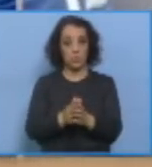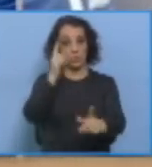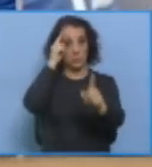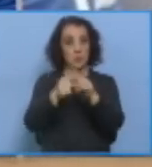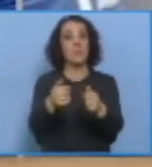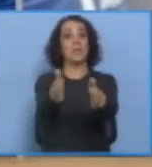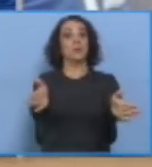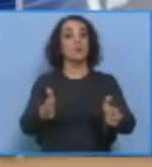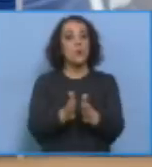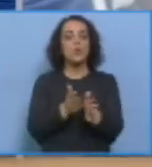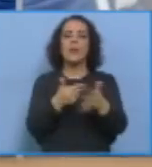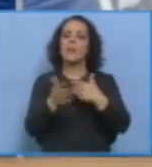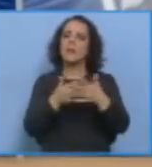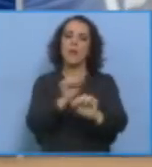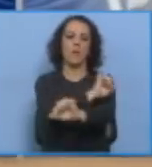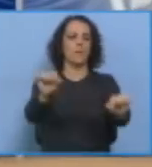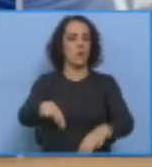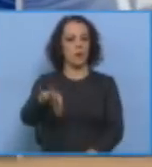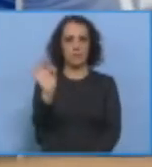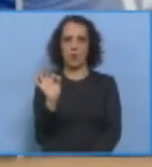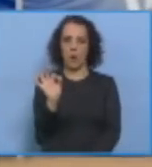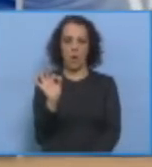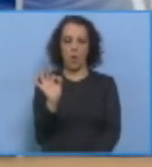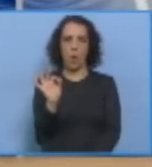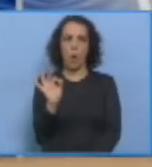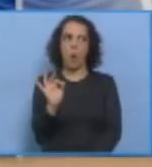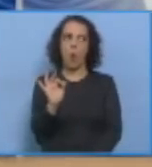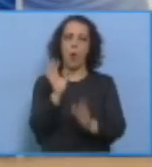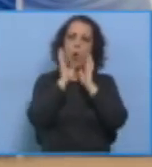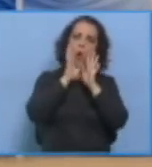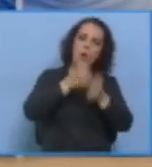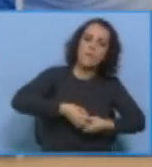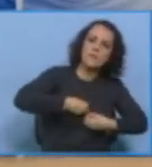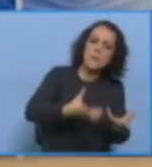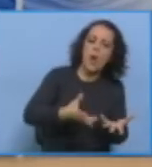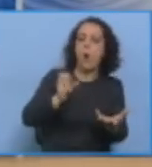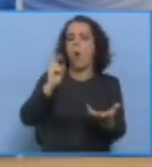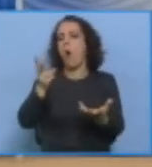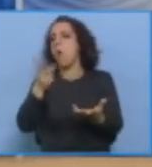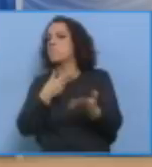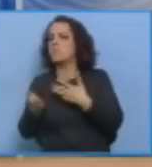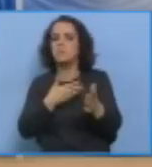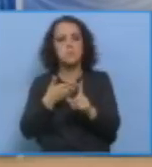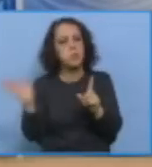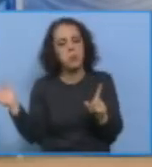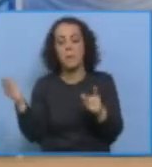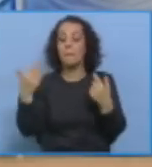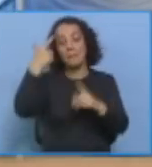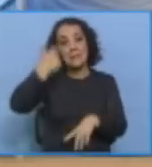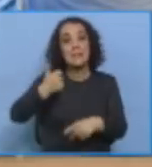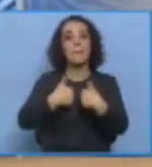todos, independentemente das suas opções. Confessionais, não confessionais, é para todos. E, para além disso, para